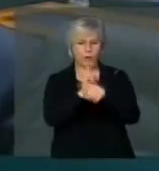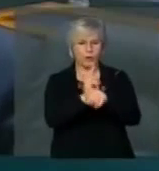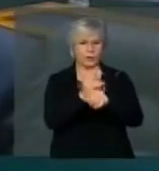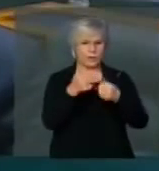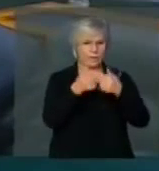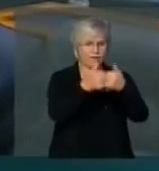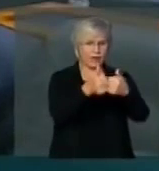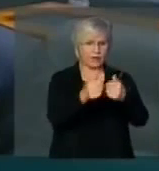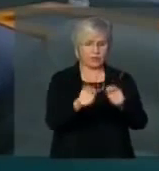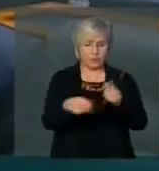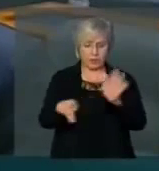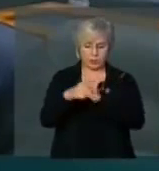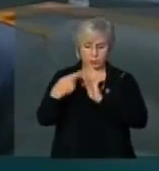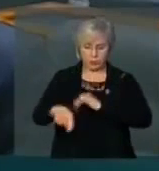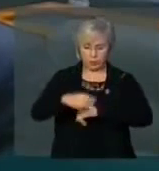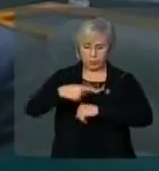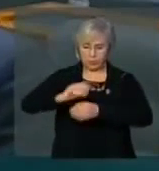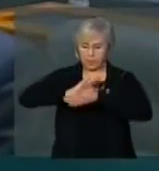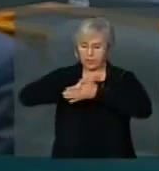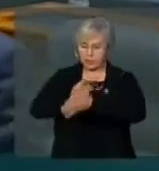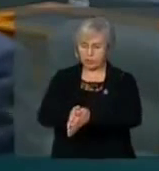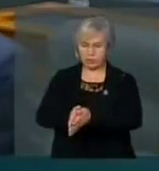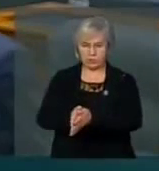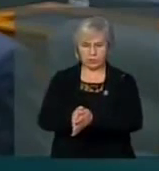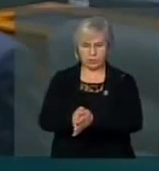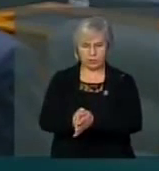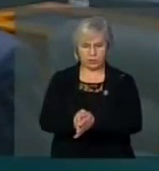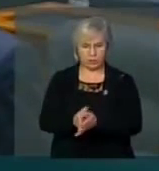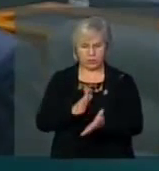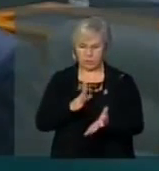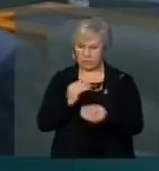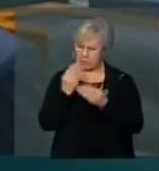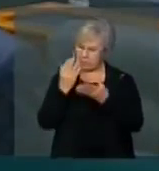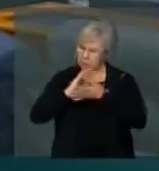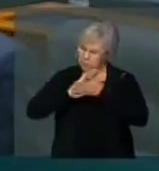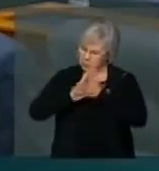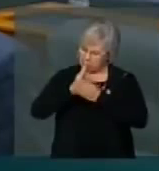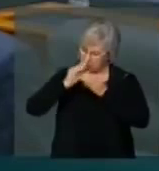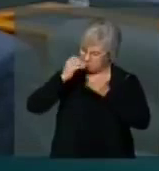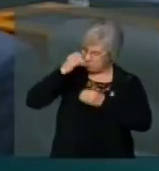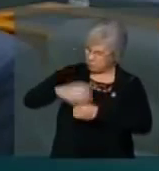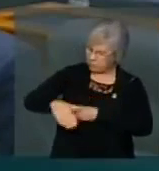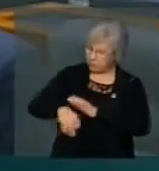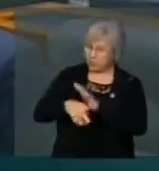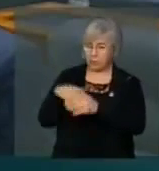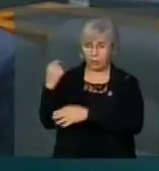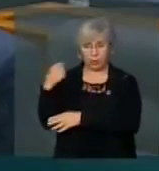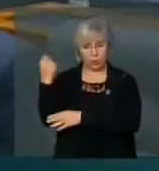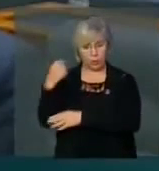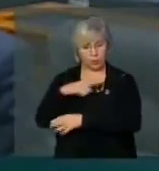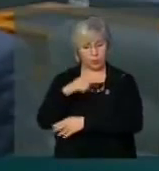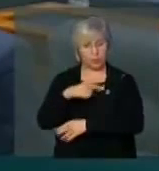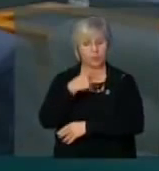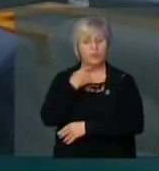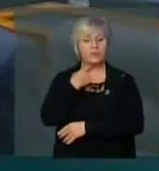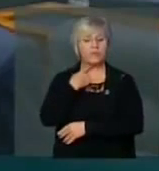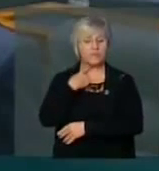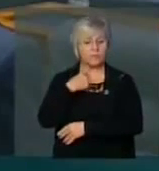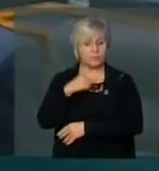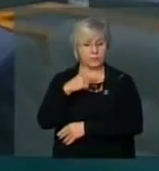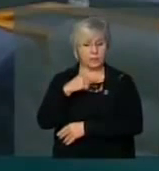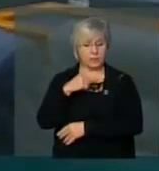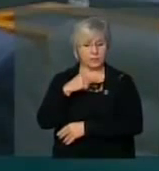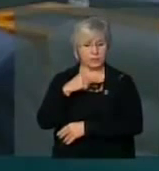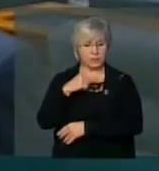trata muito mal os seus filhos. Nós estamos sendo muito maltratados. O Rio Grande está com vontade de virar Farroupilha de